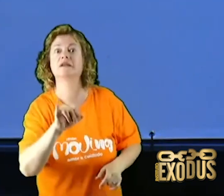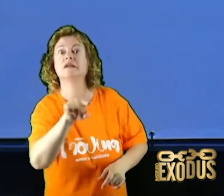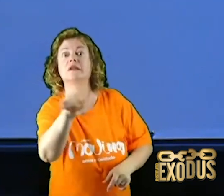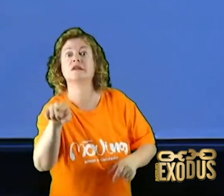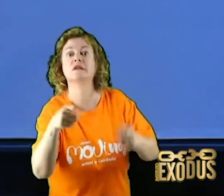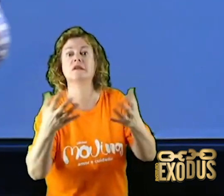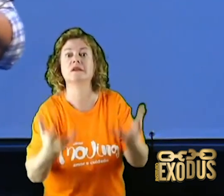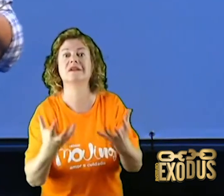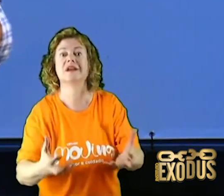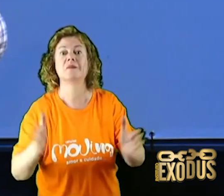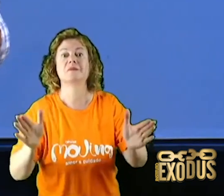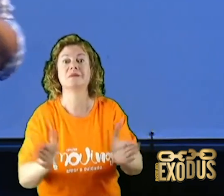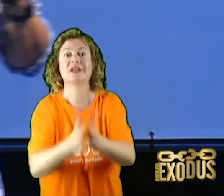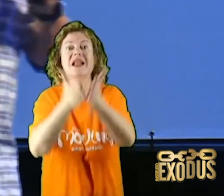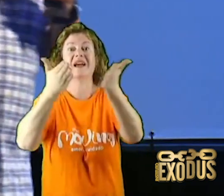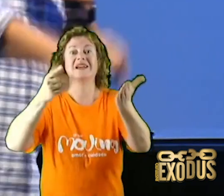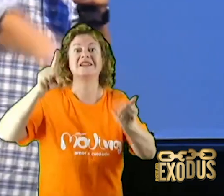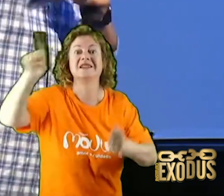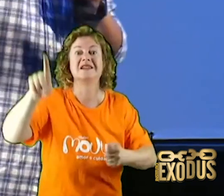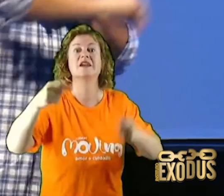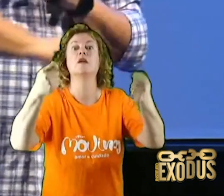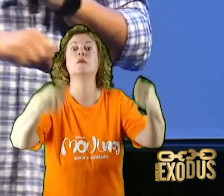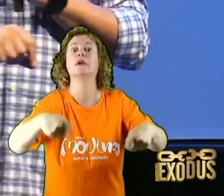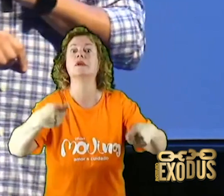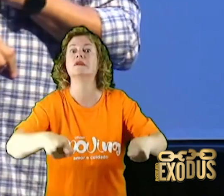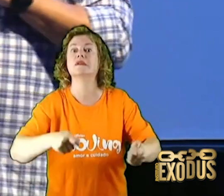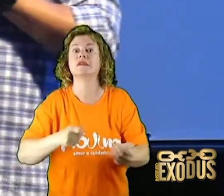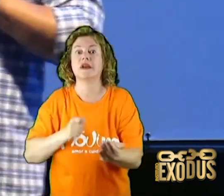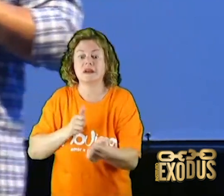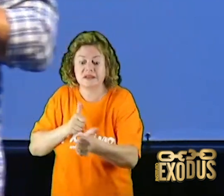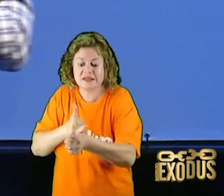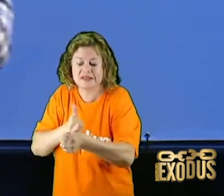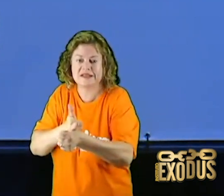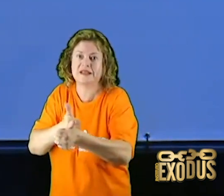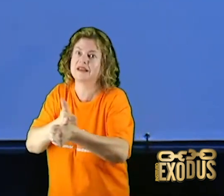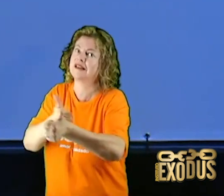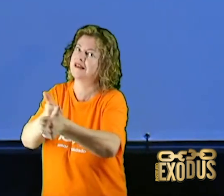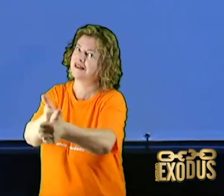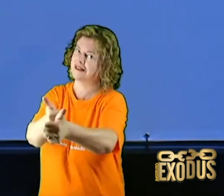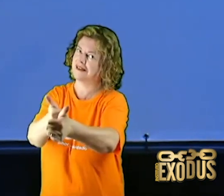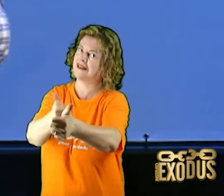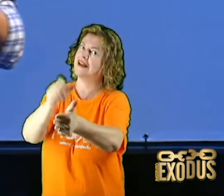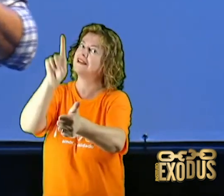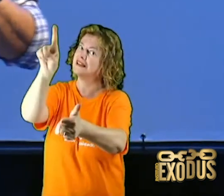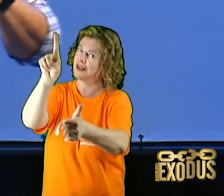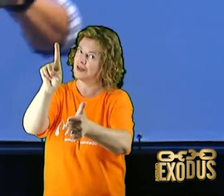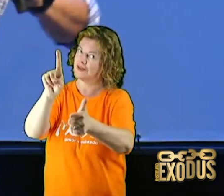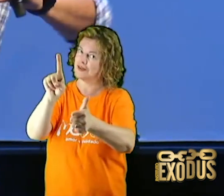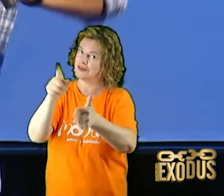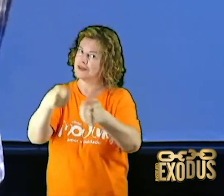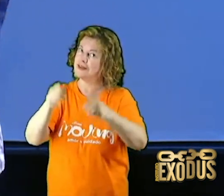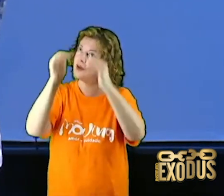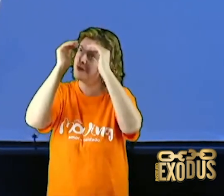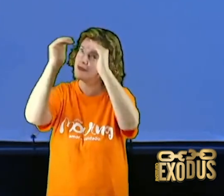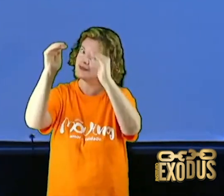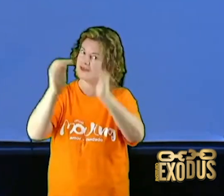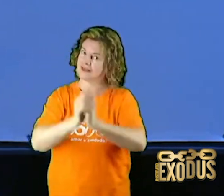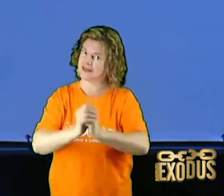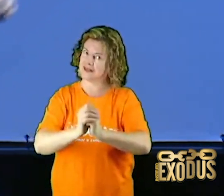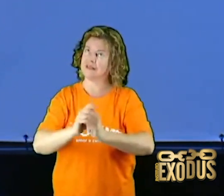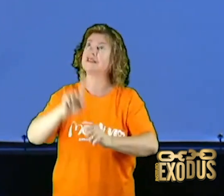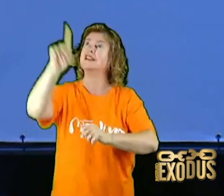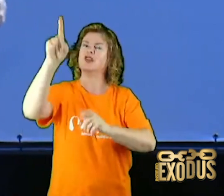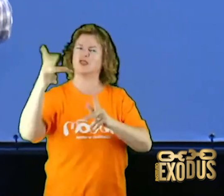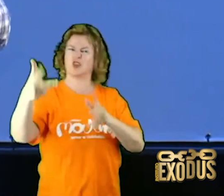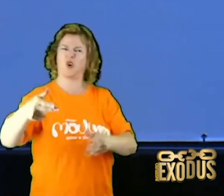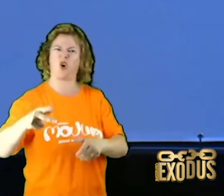você tem que caminhar no caminho de Deus. O nosso Deus, ele se autoproclama como rocha. Pensa numa rocha